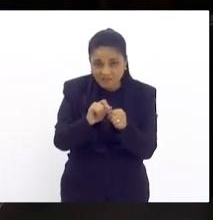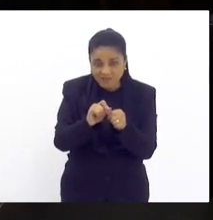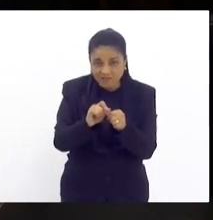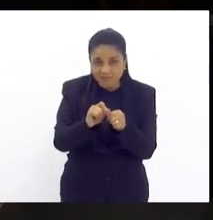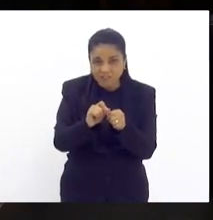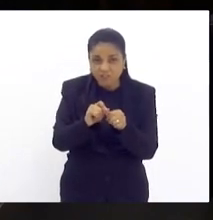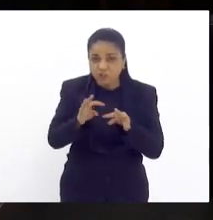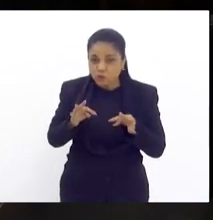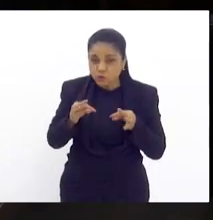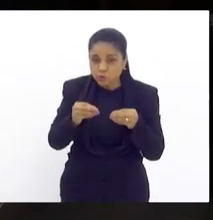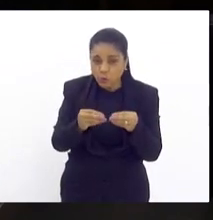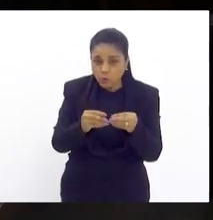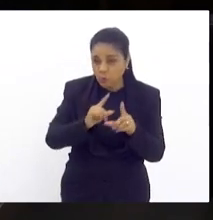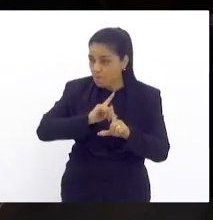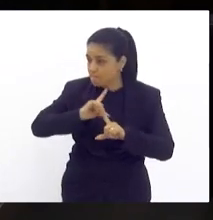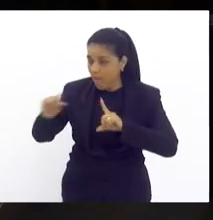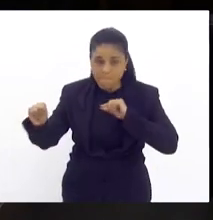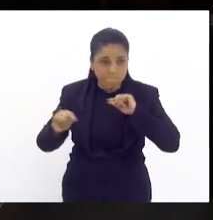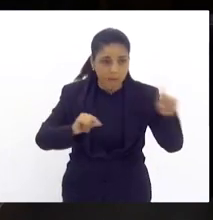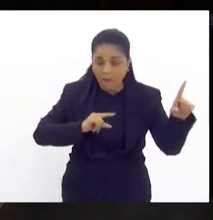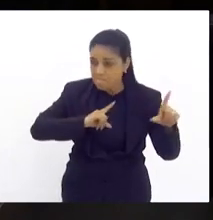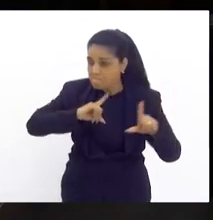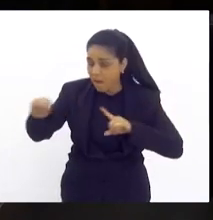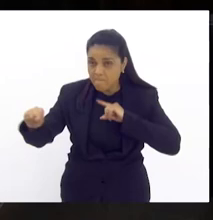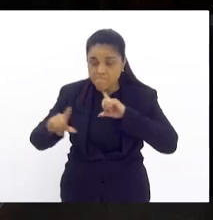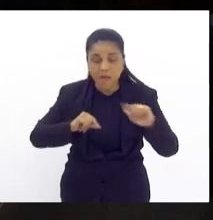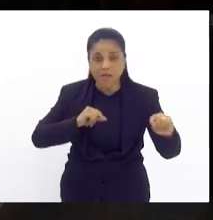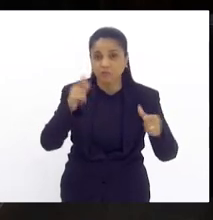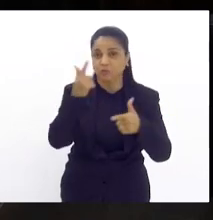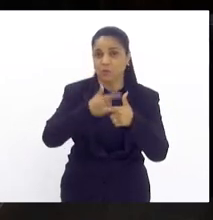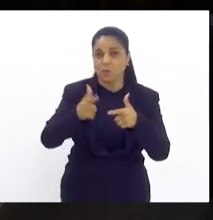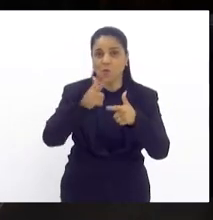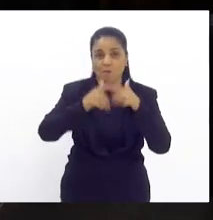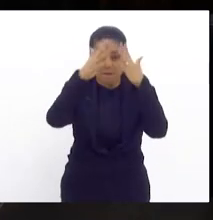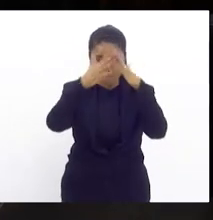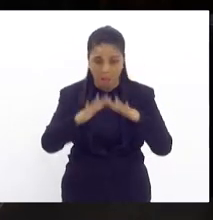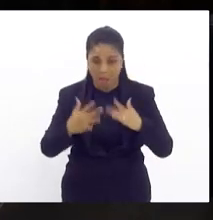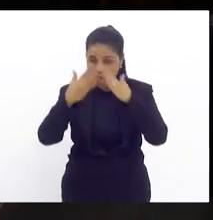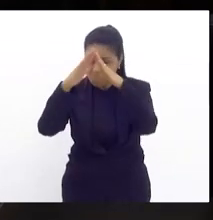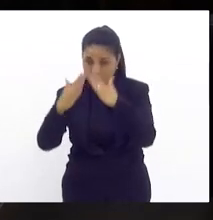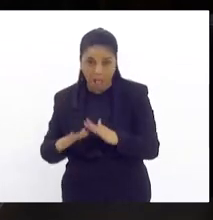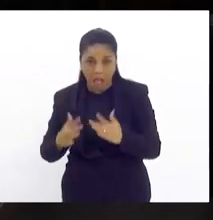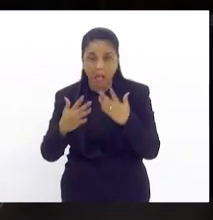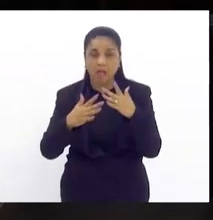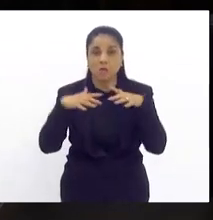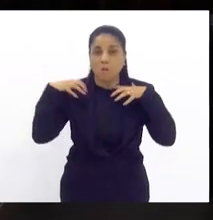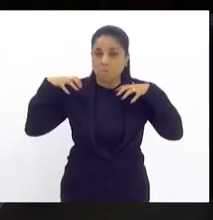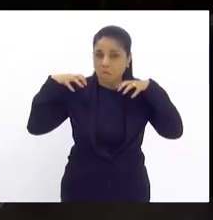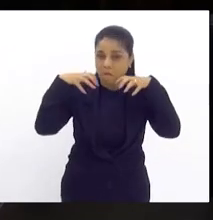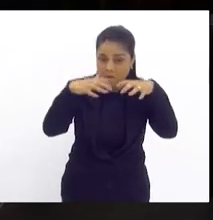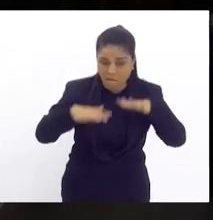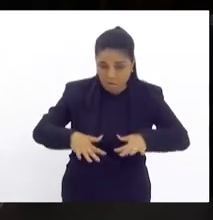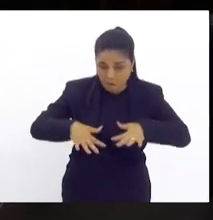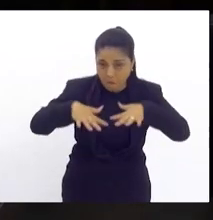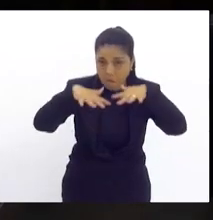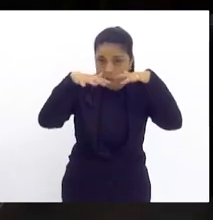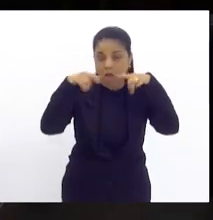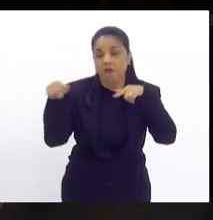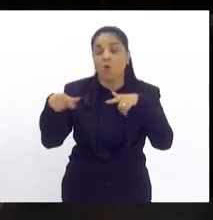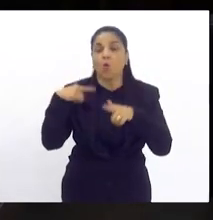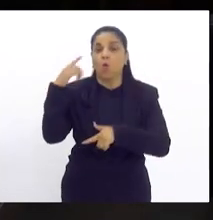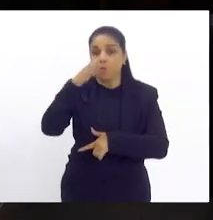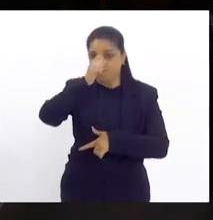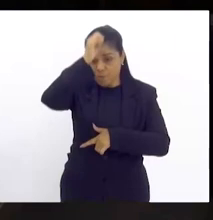quando todos estão correndo do horroroso e dantesco dos desastres, nós estamos indo para cima dele para